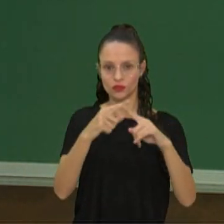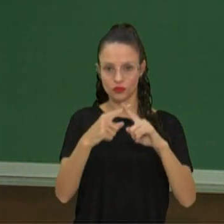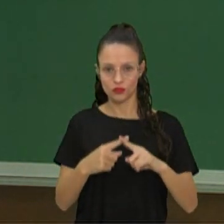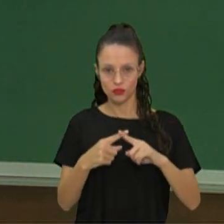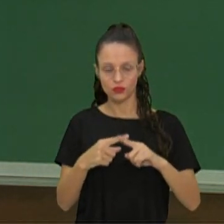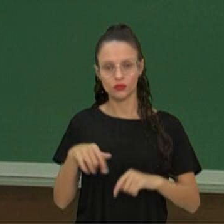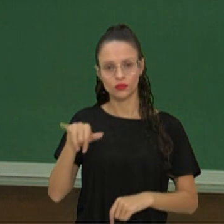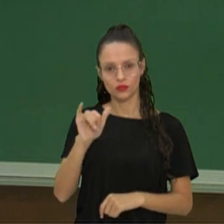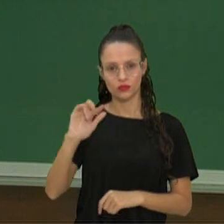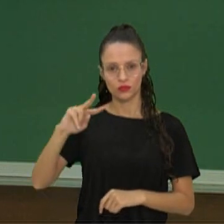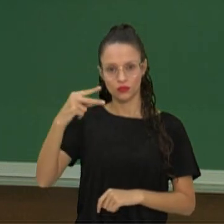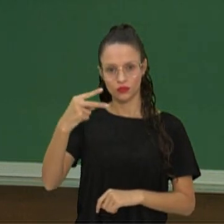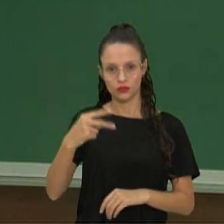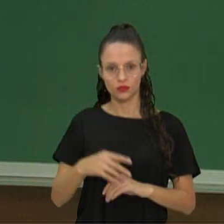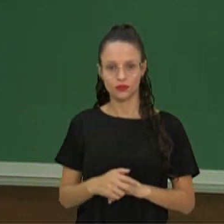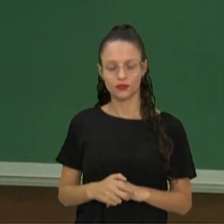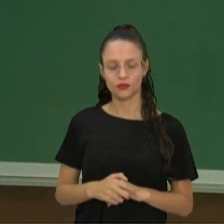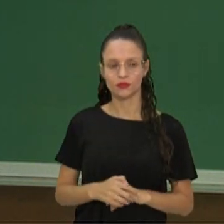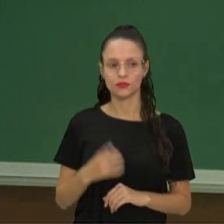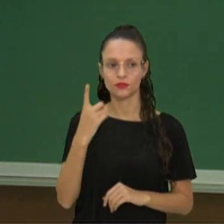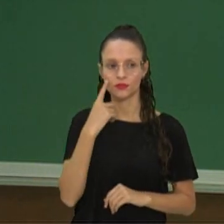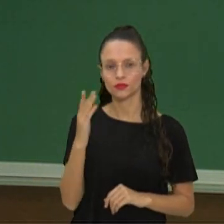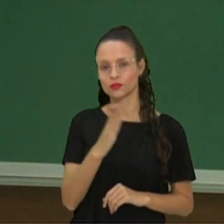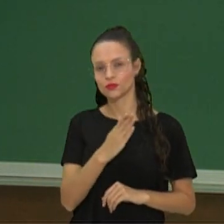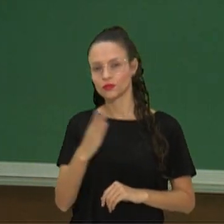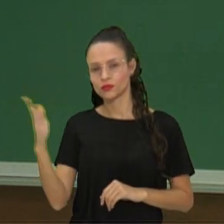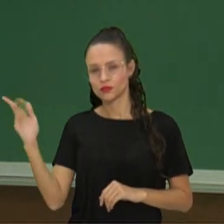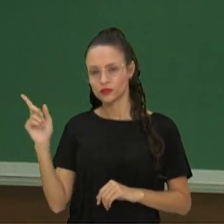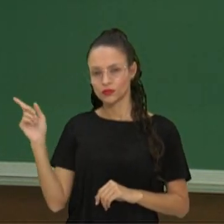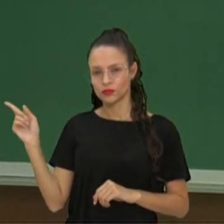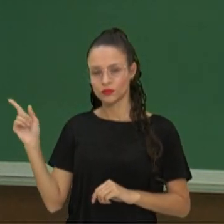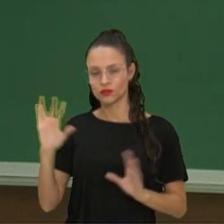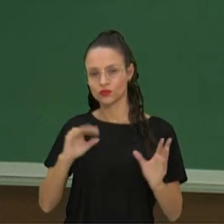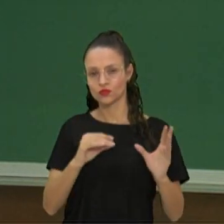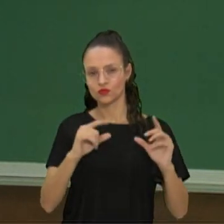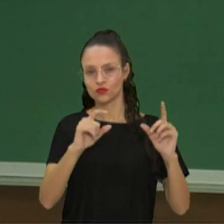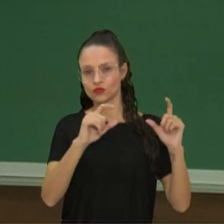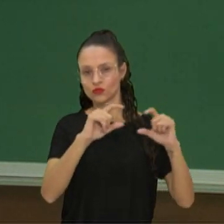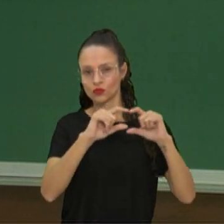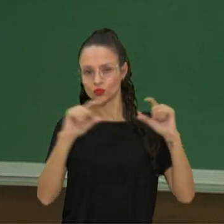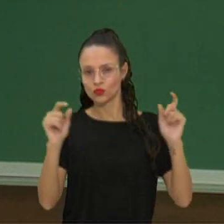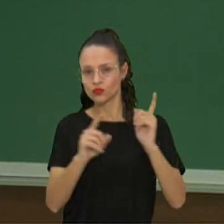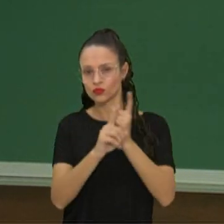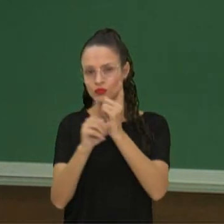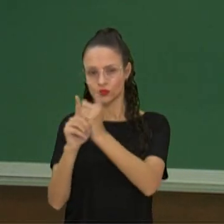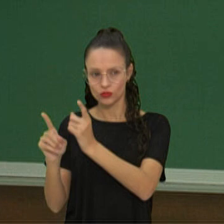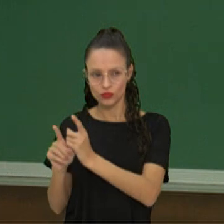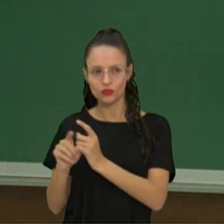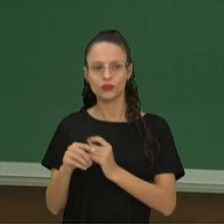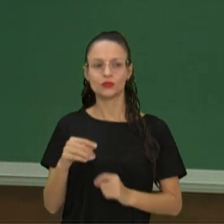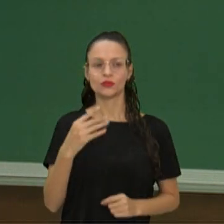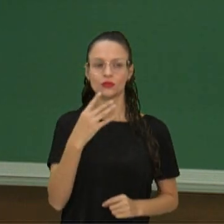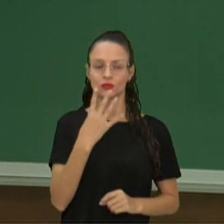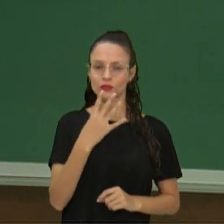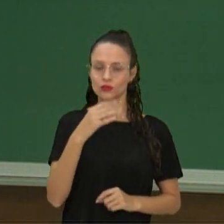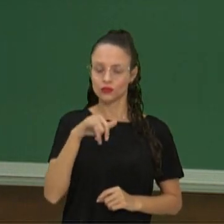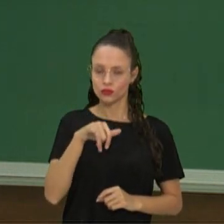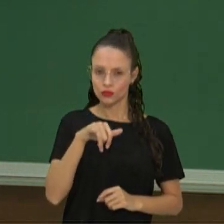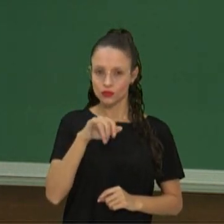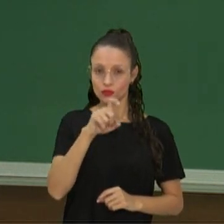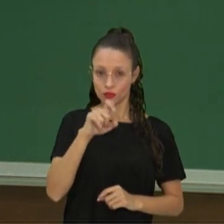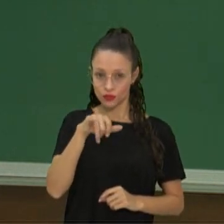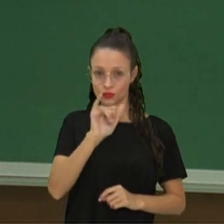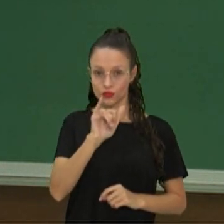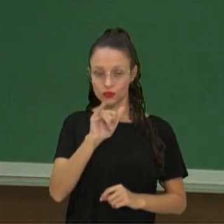y ao quadrado. Então tá aqui todos os termos que eu achei. Repare que o 4xy e o menos